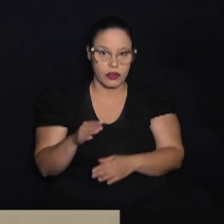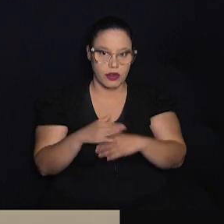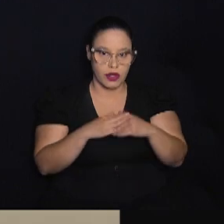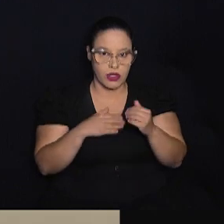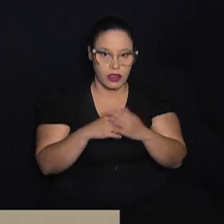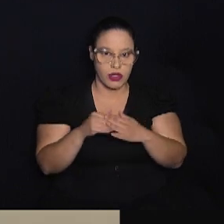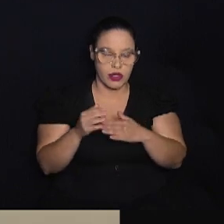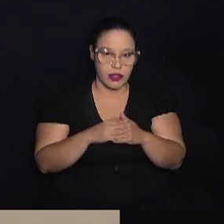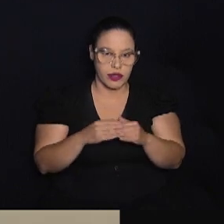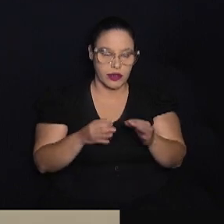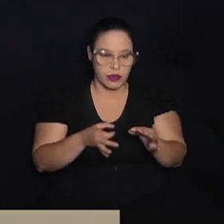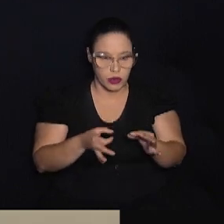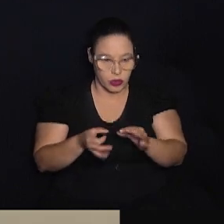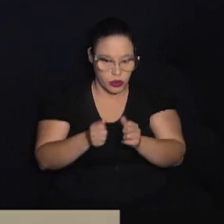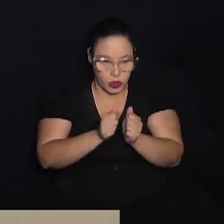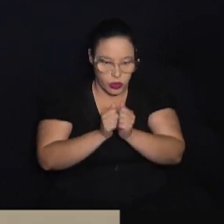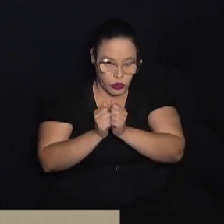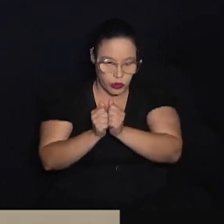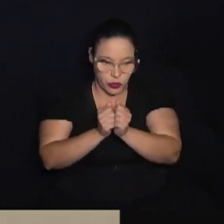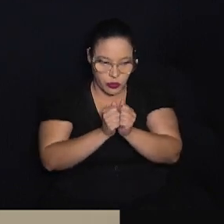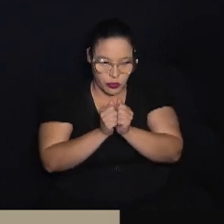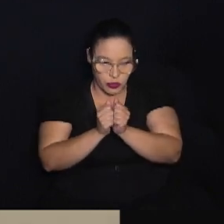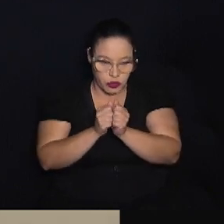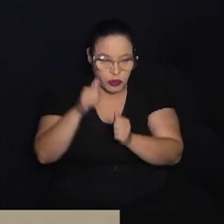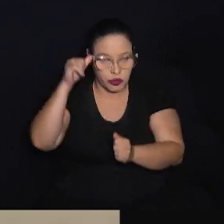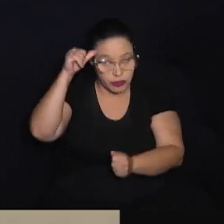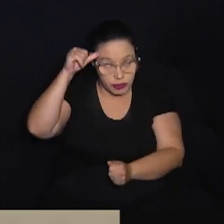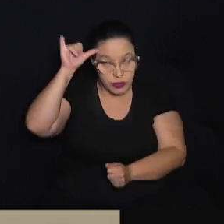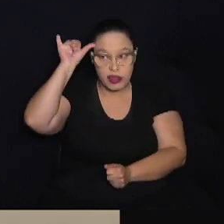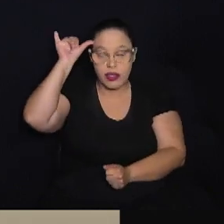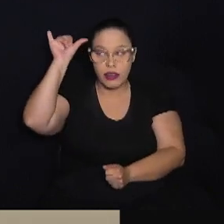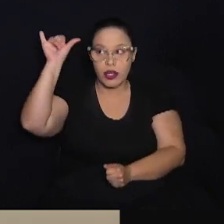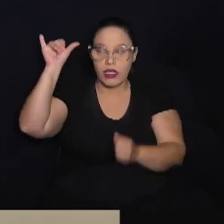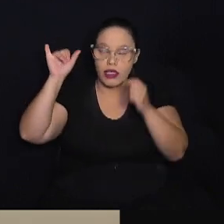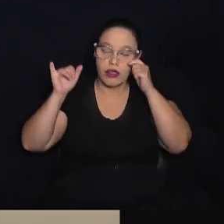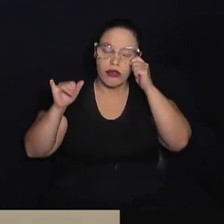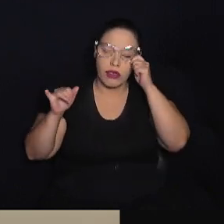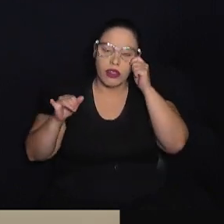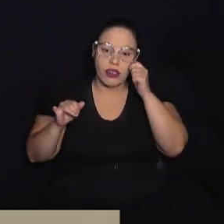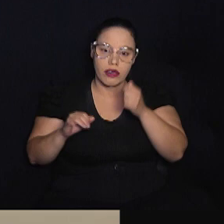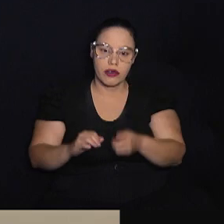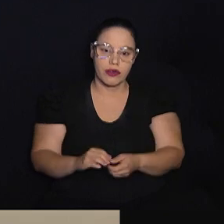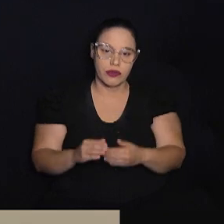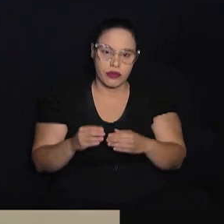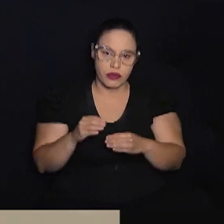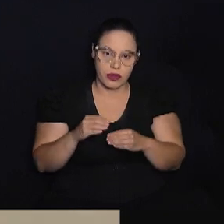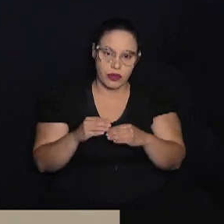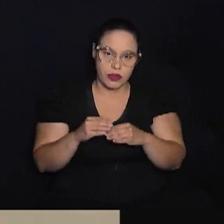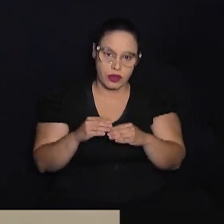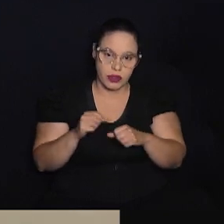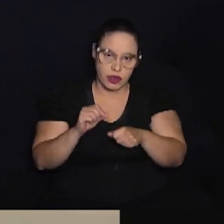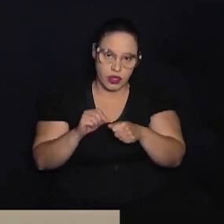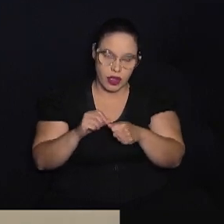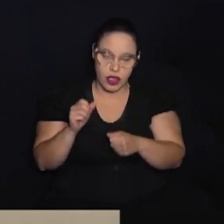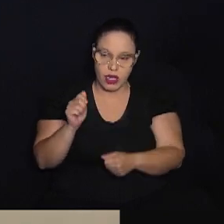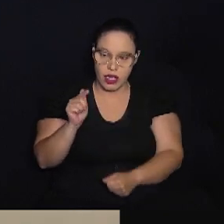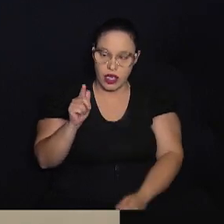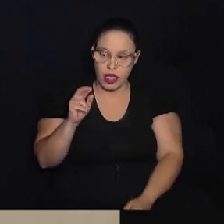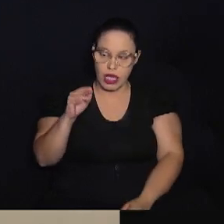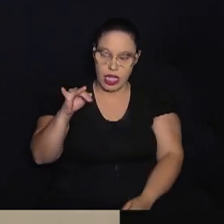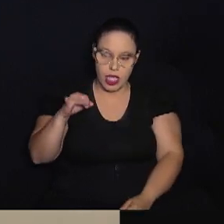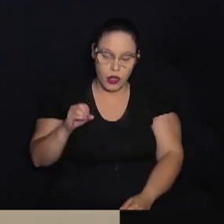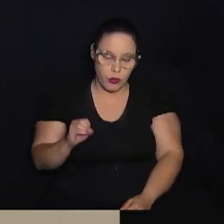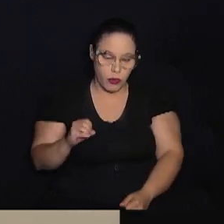tratamento adjuvante, que a gente fala que é um tratamento preventivo, profilático. A gente faz uma quimioterapia para diminuir a chance dele